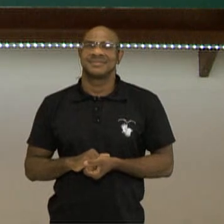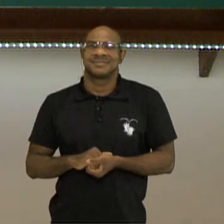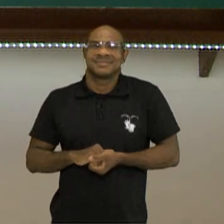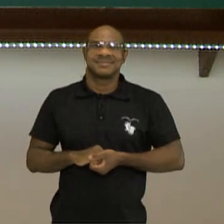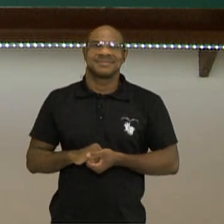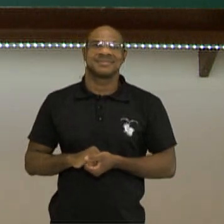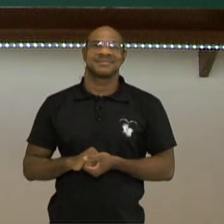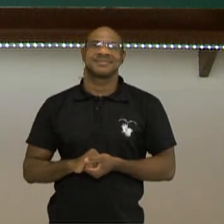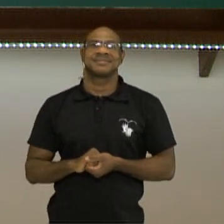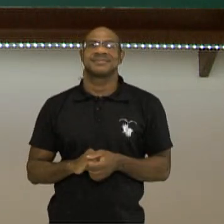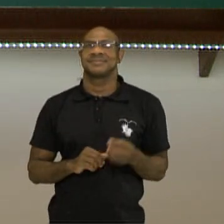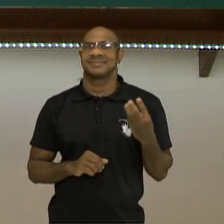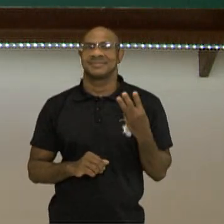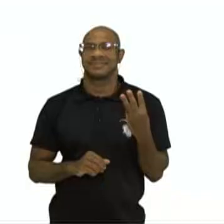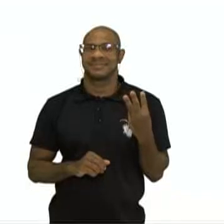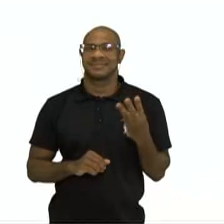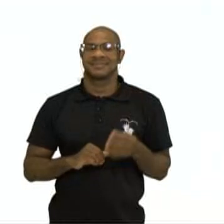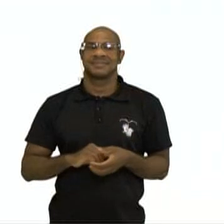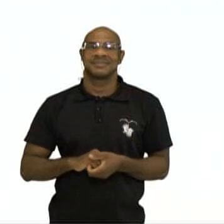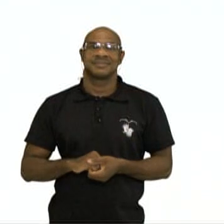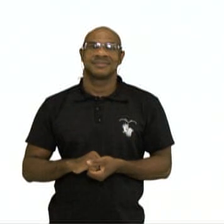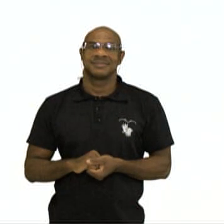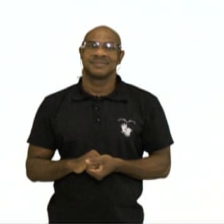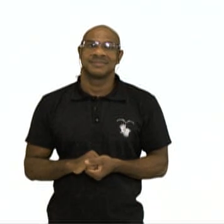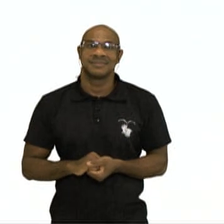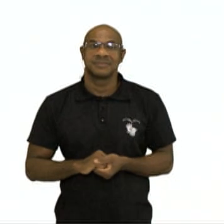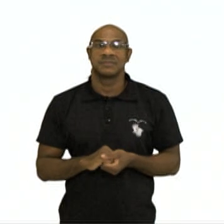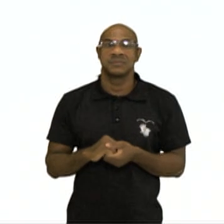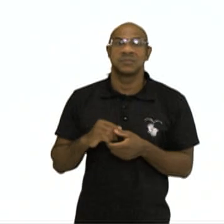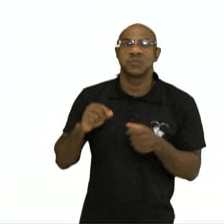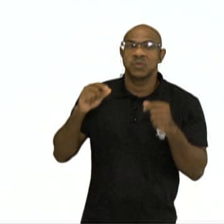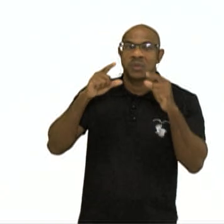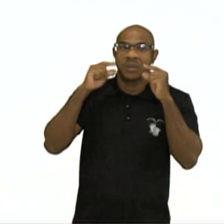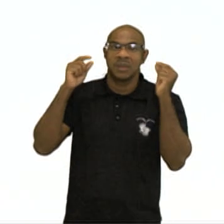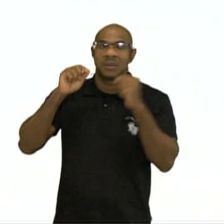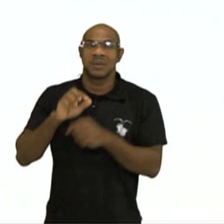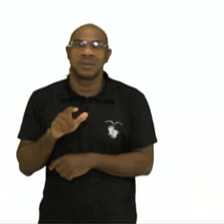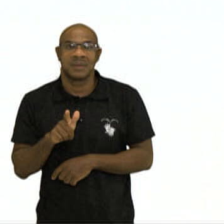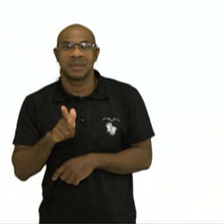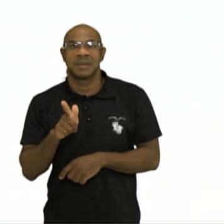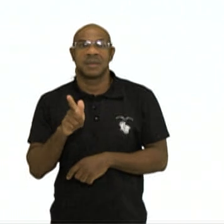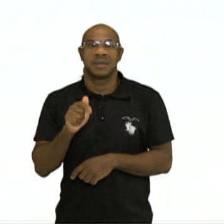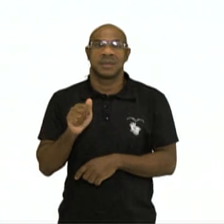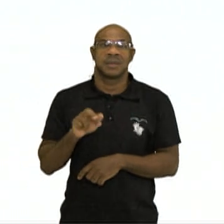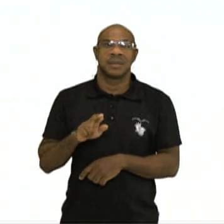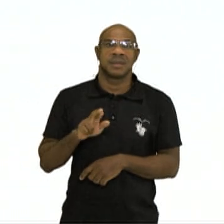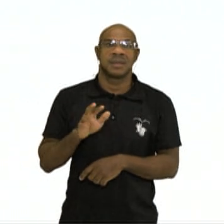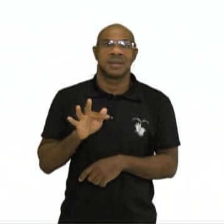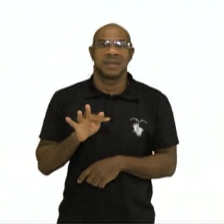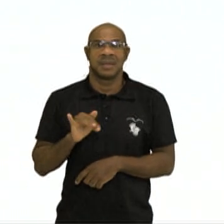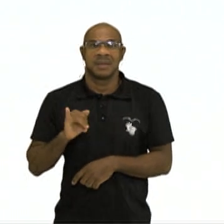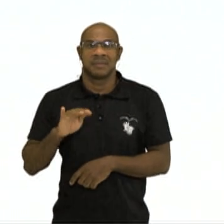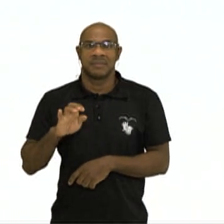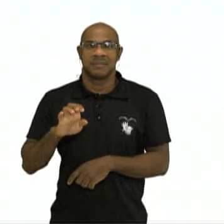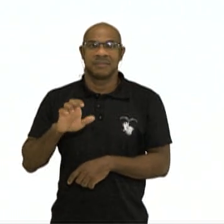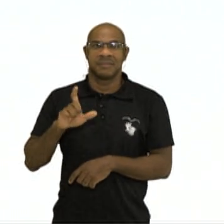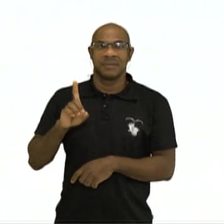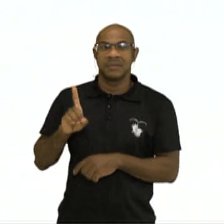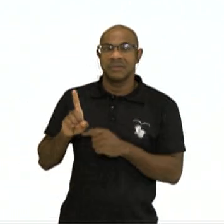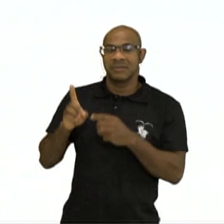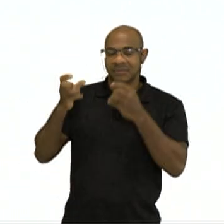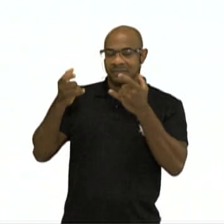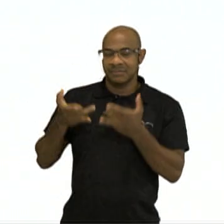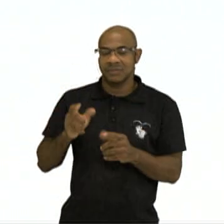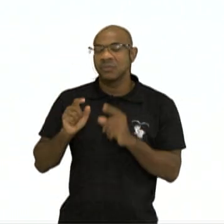Number 3, o que Garfield disse? Veja só, I can see the future and it's going